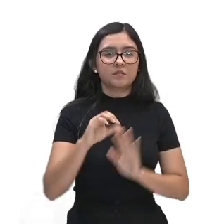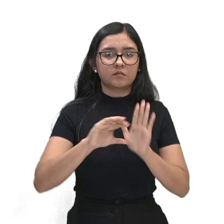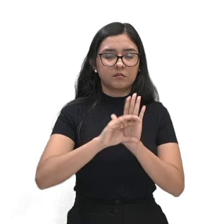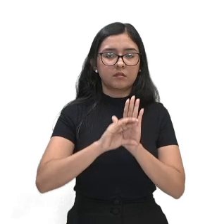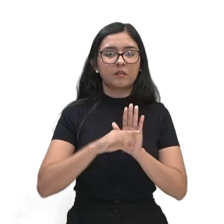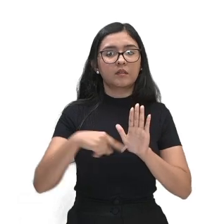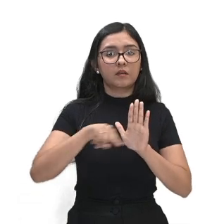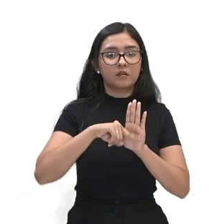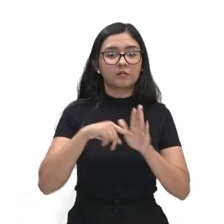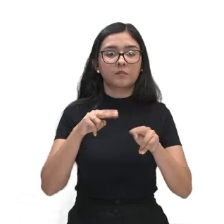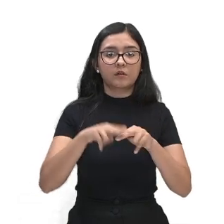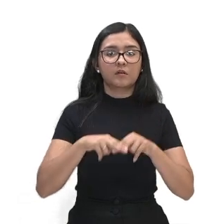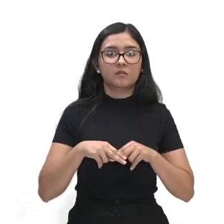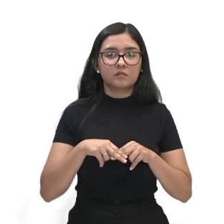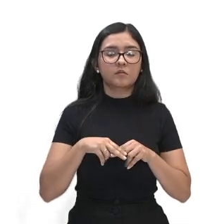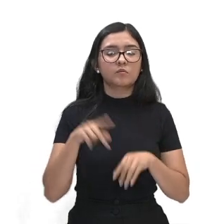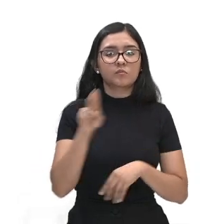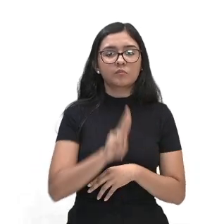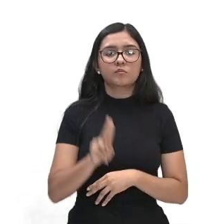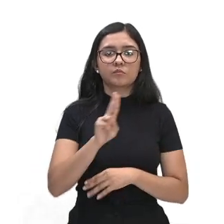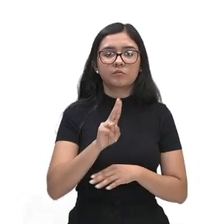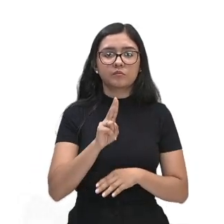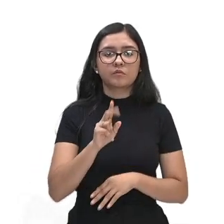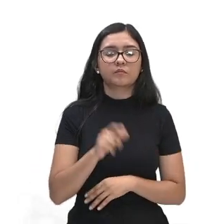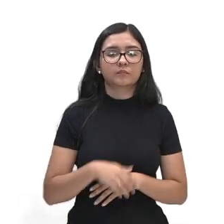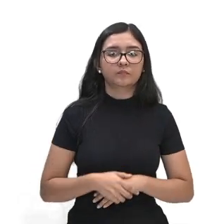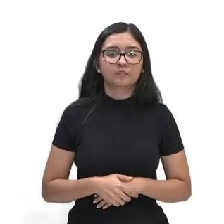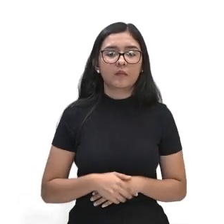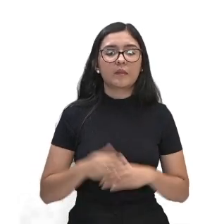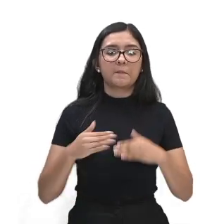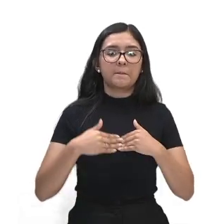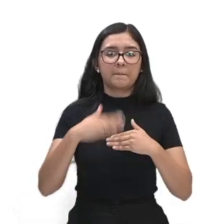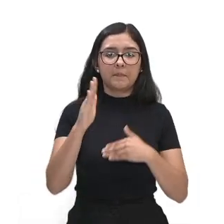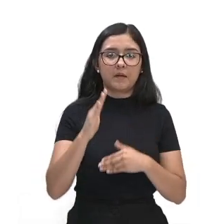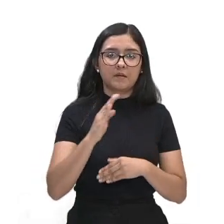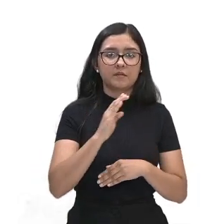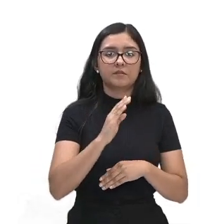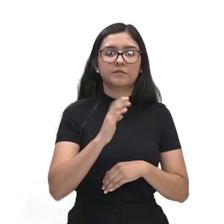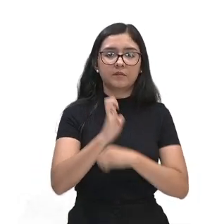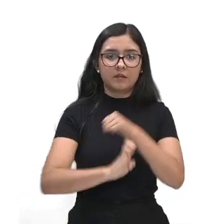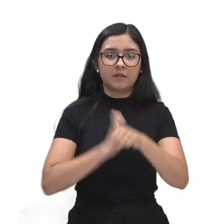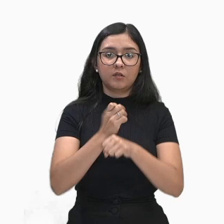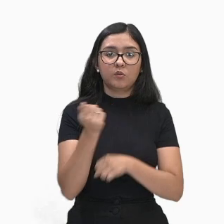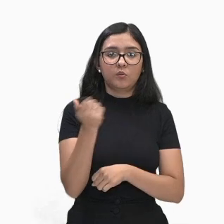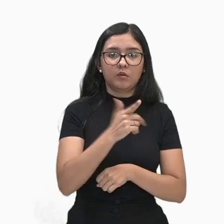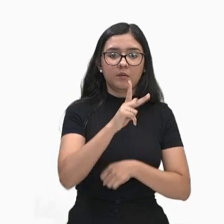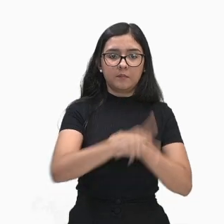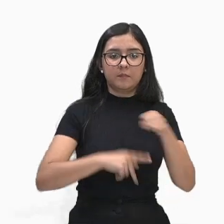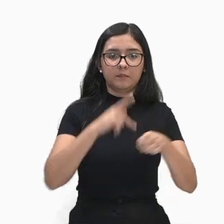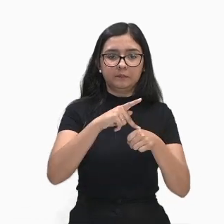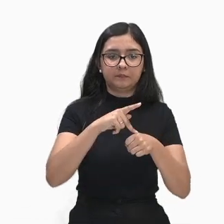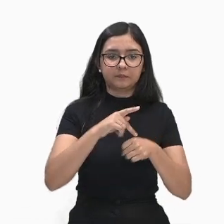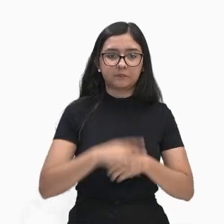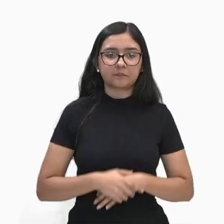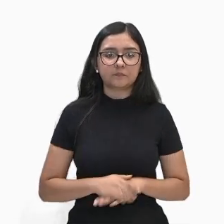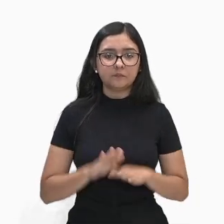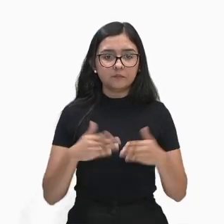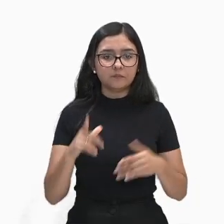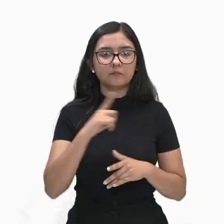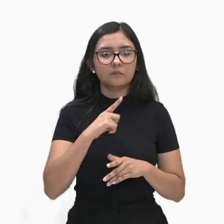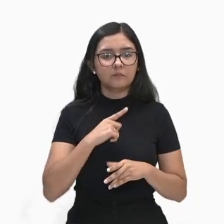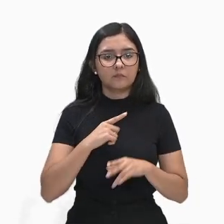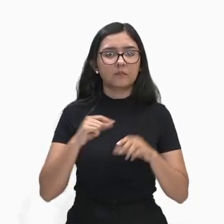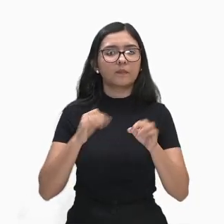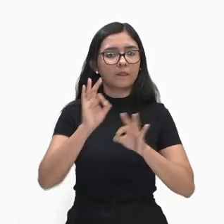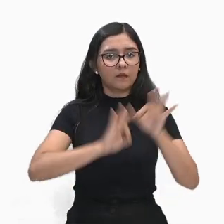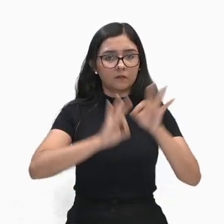negativa porque ele tem mais elétrons do que prótons. Então, eu tenho aqui na próxima cartela a solução bem bonitinha